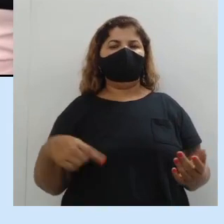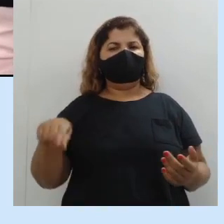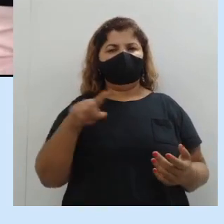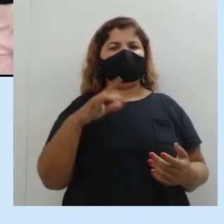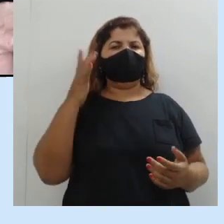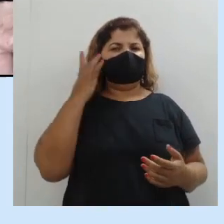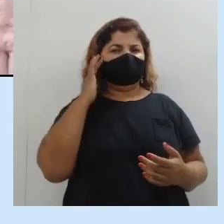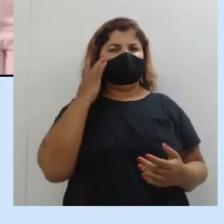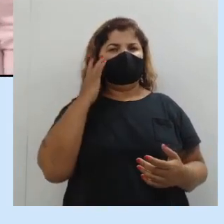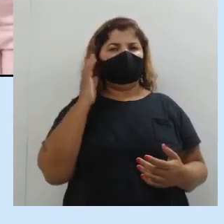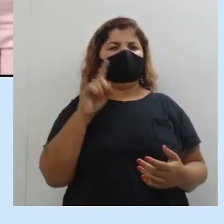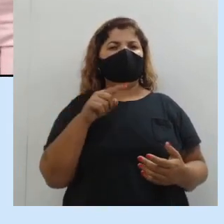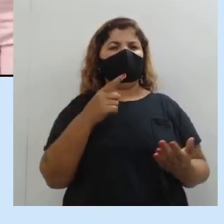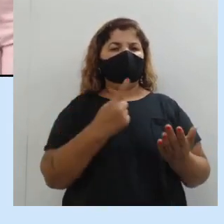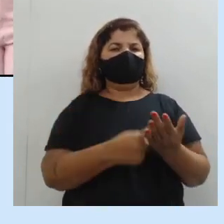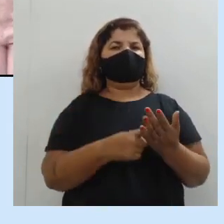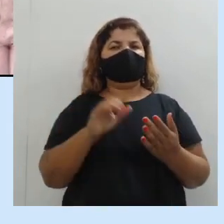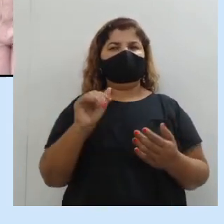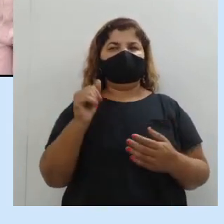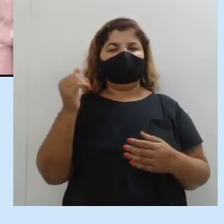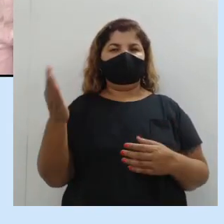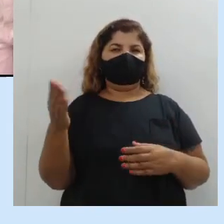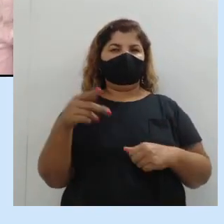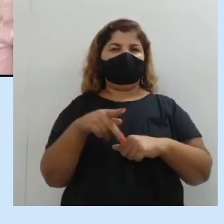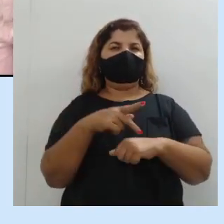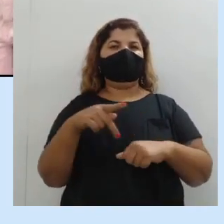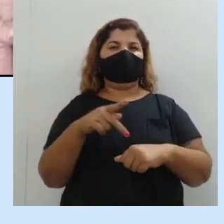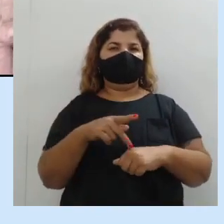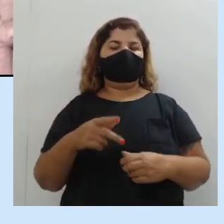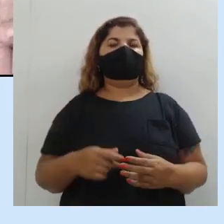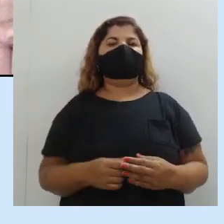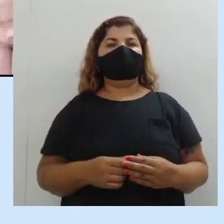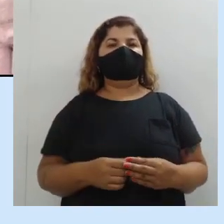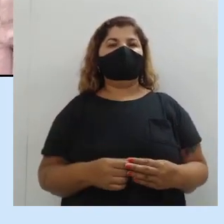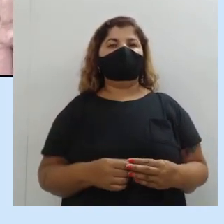que é uma marca estrangeira.